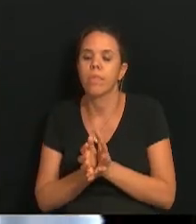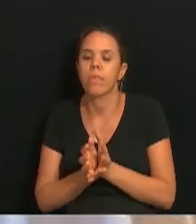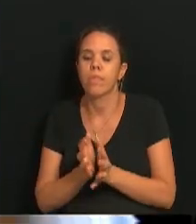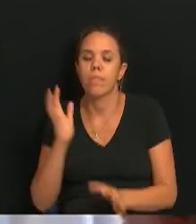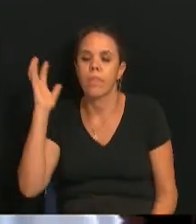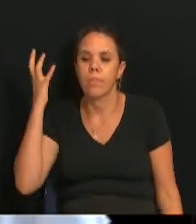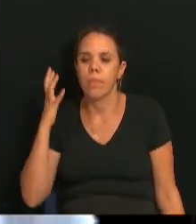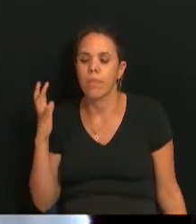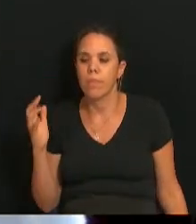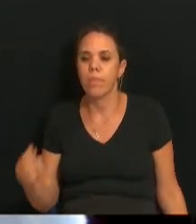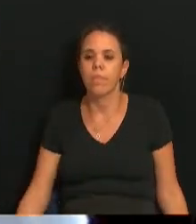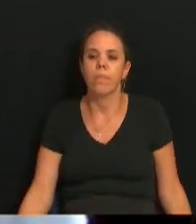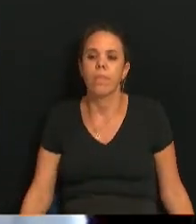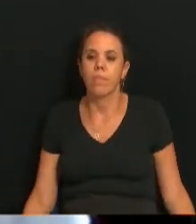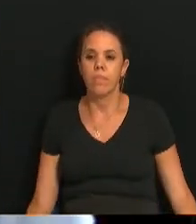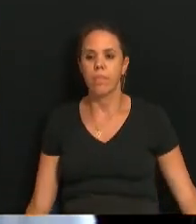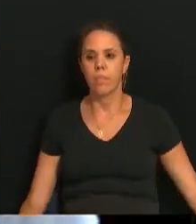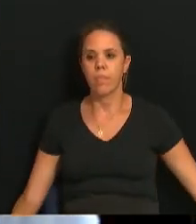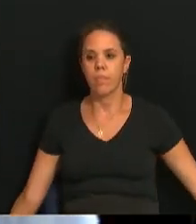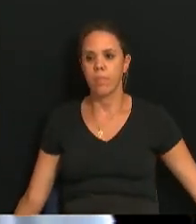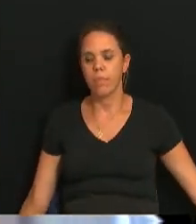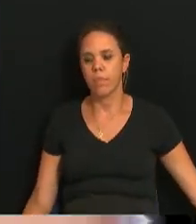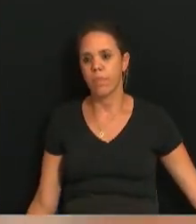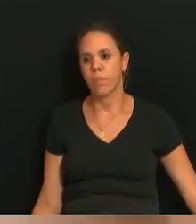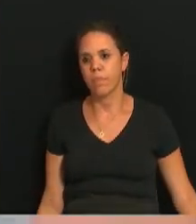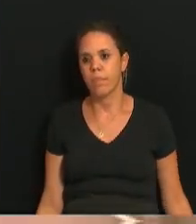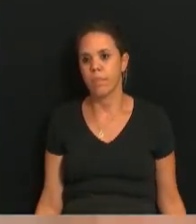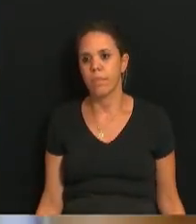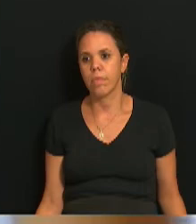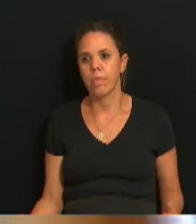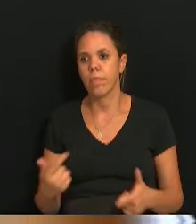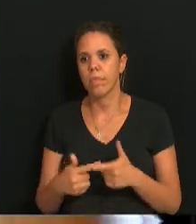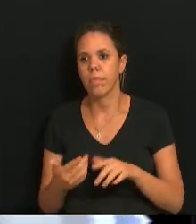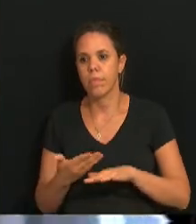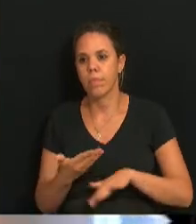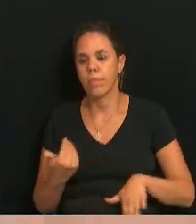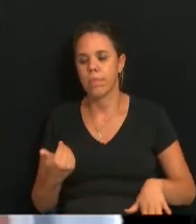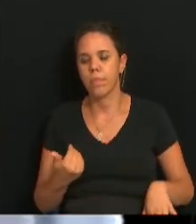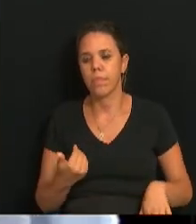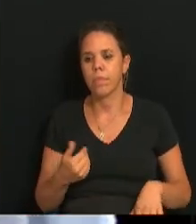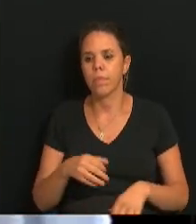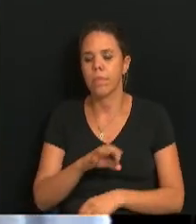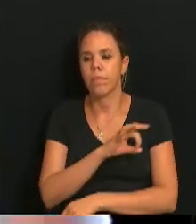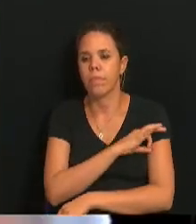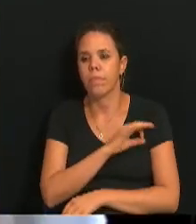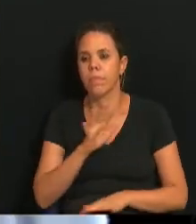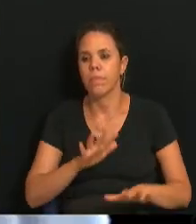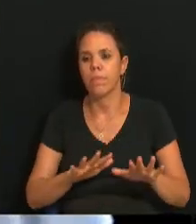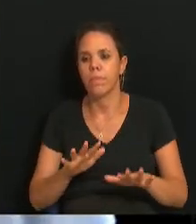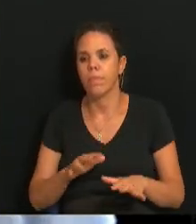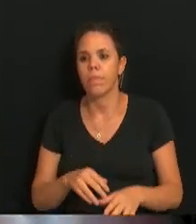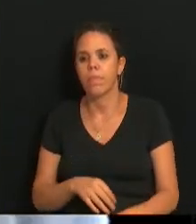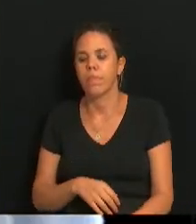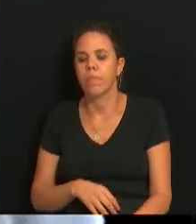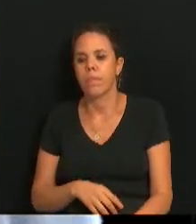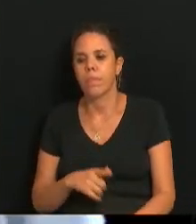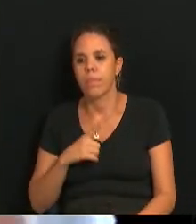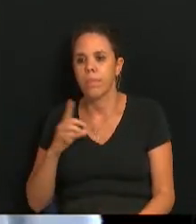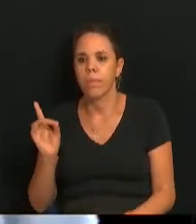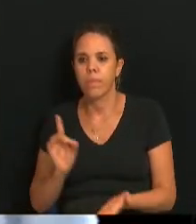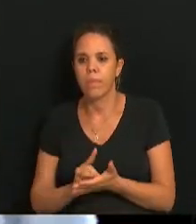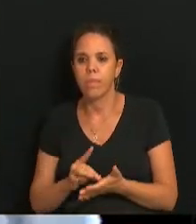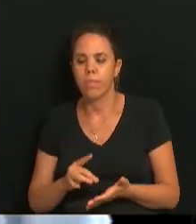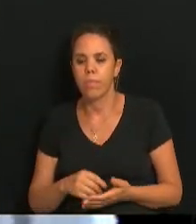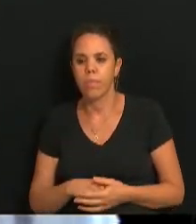feito, justamente para combater a prefeitura, que sem muita cuidado nas palavras, mas a gente tem que afirmar que o município